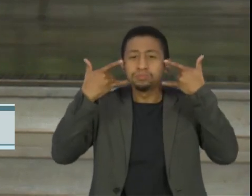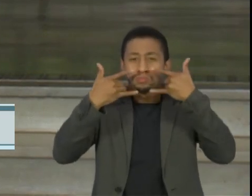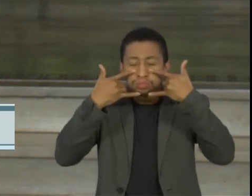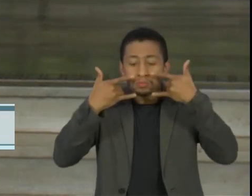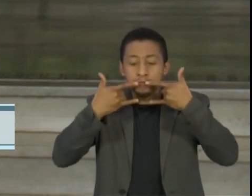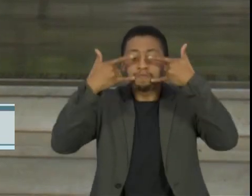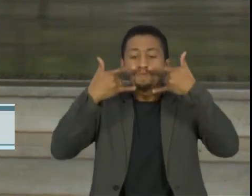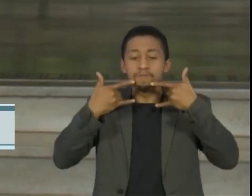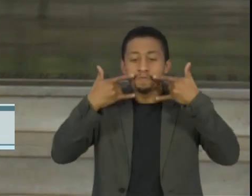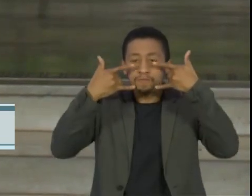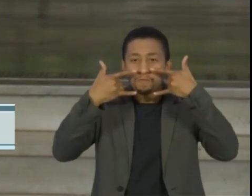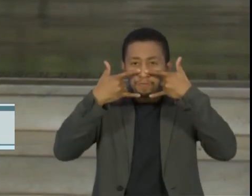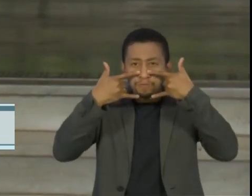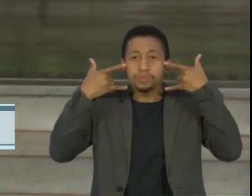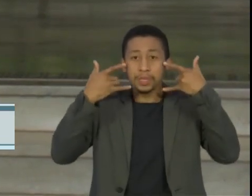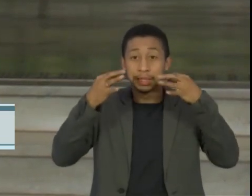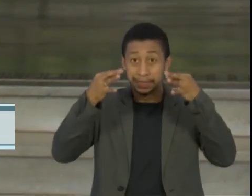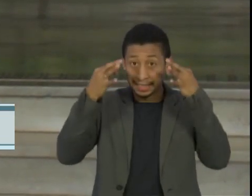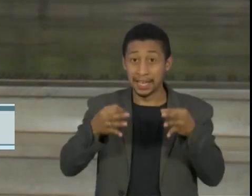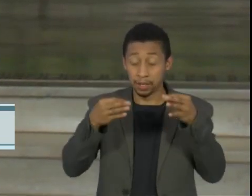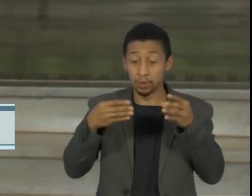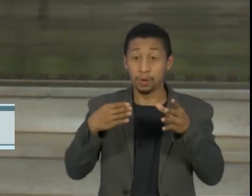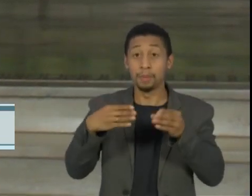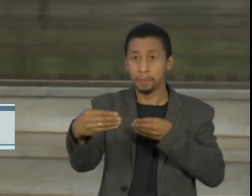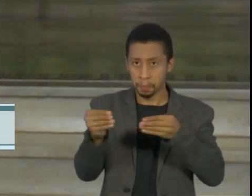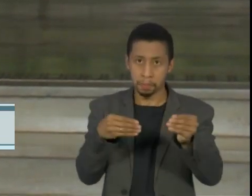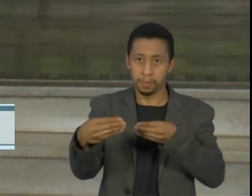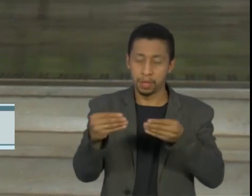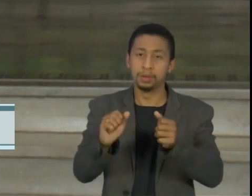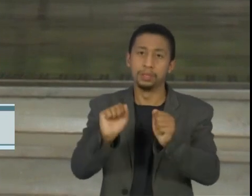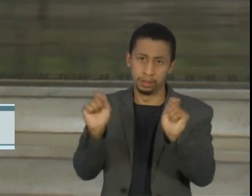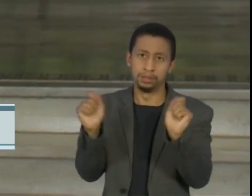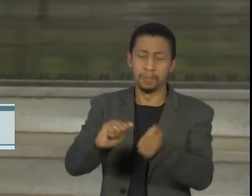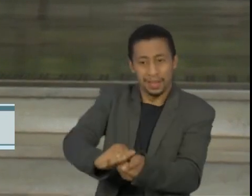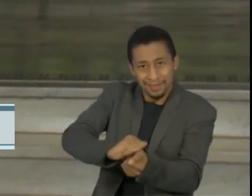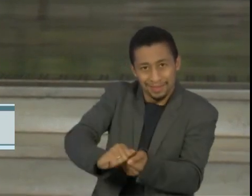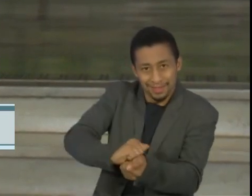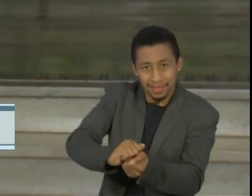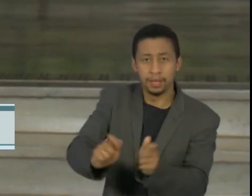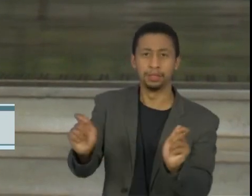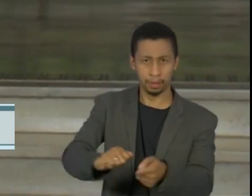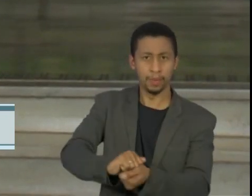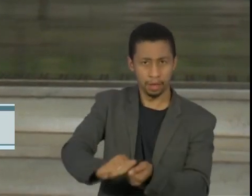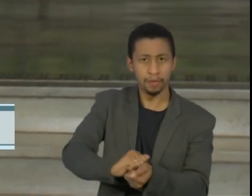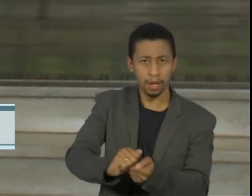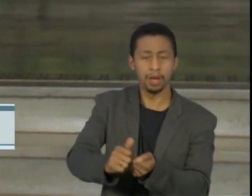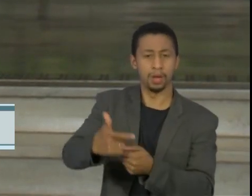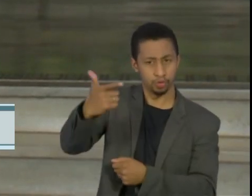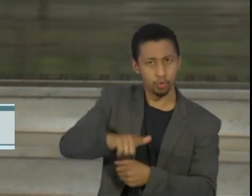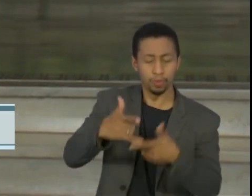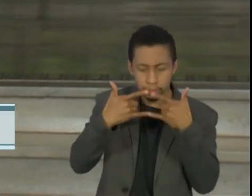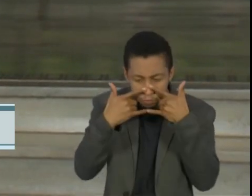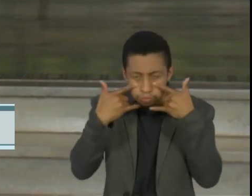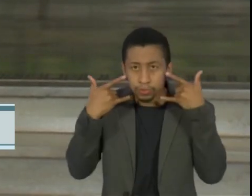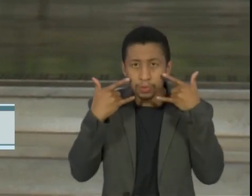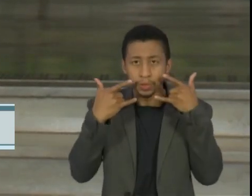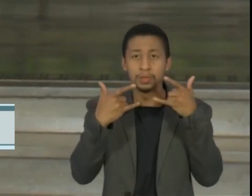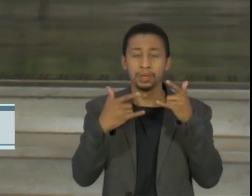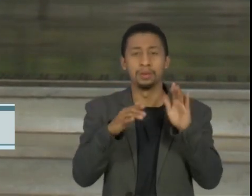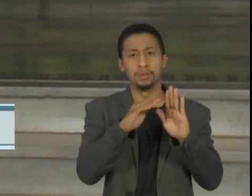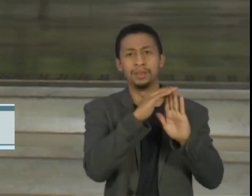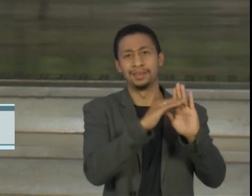máscaras podem ser laváveis e reutilizáveis várias vezes, seguindo os critérios adequados, ou o